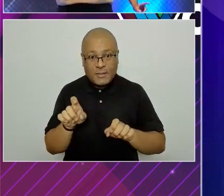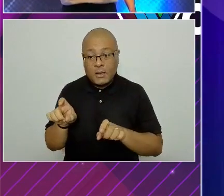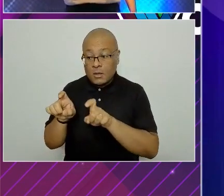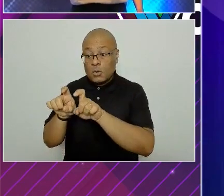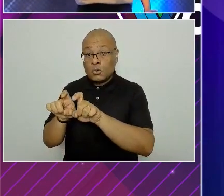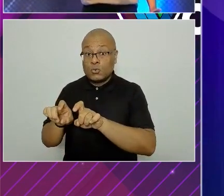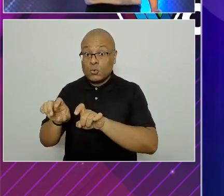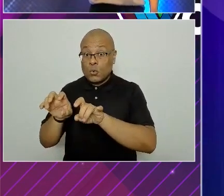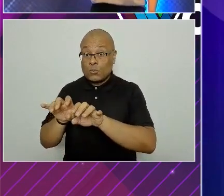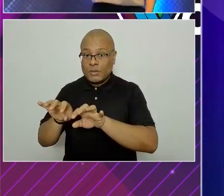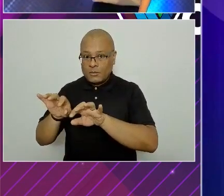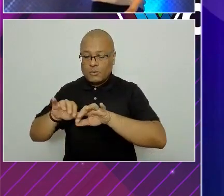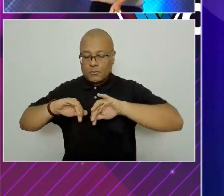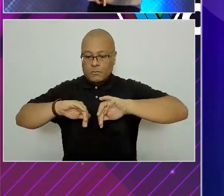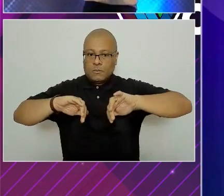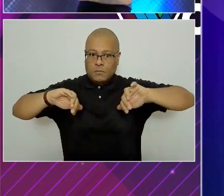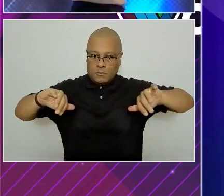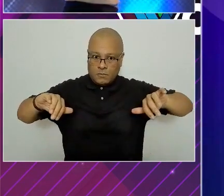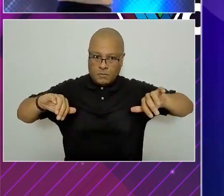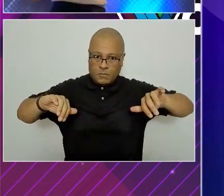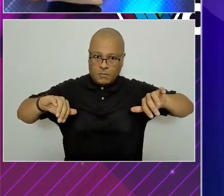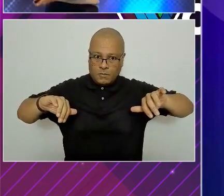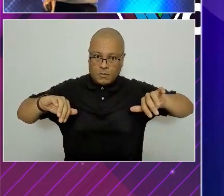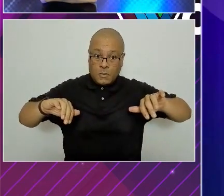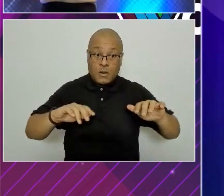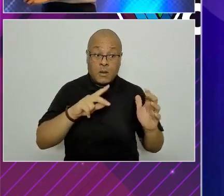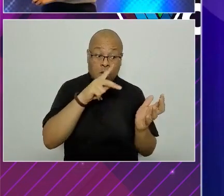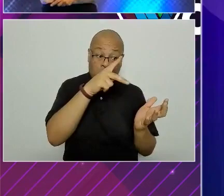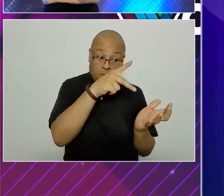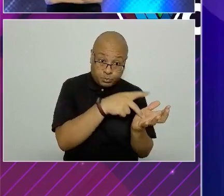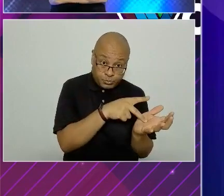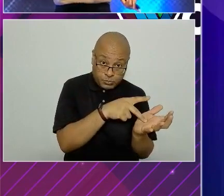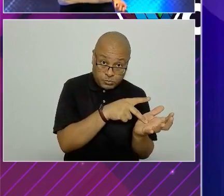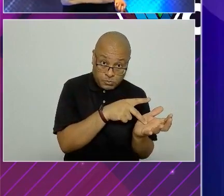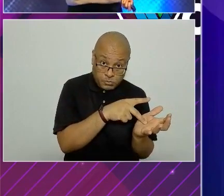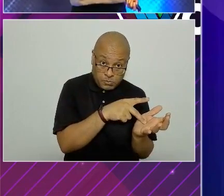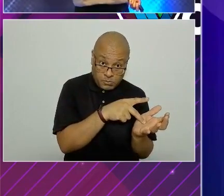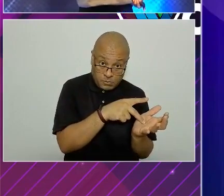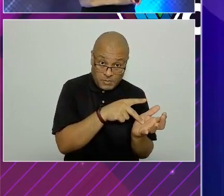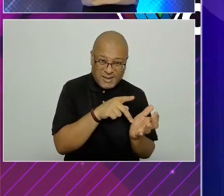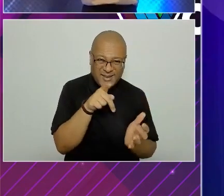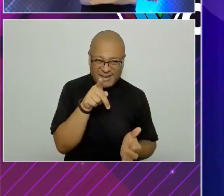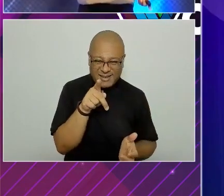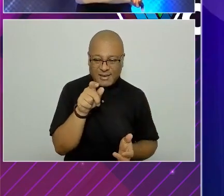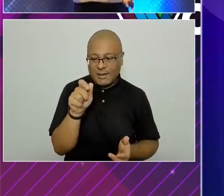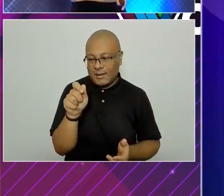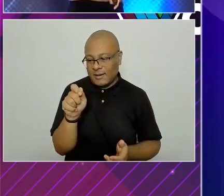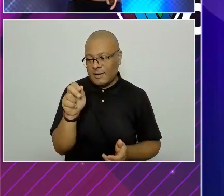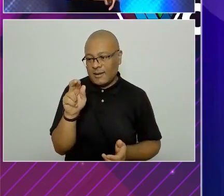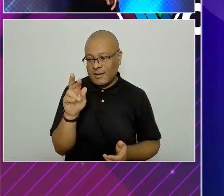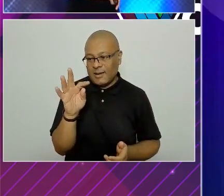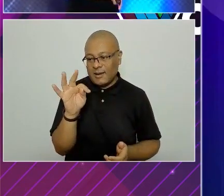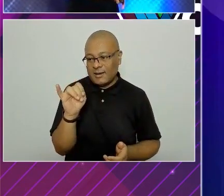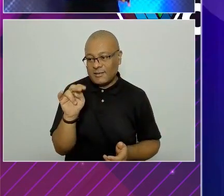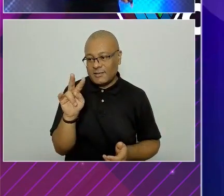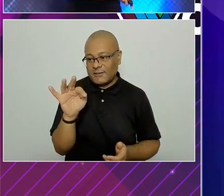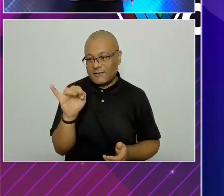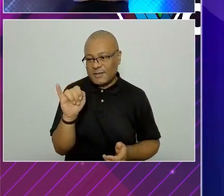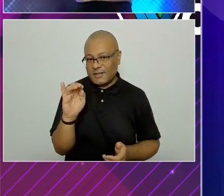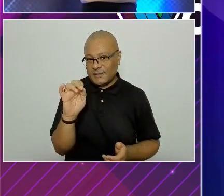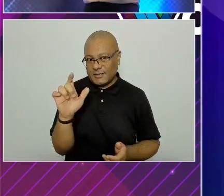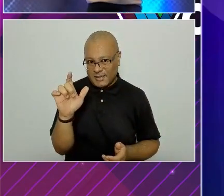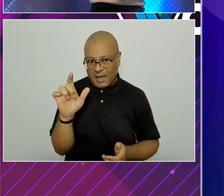nós vamos diferenciar os tipos de rede neural. Vou chamar uma de artificial, que é justamente essas que estão presentes em IA, na inteligência